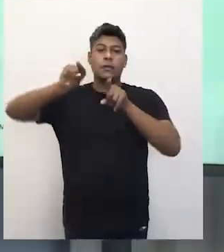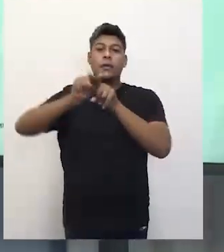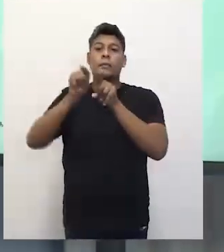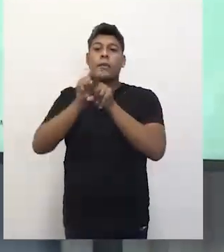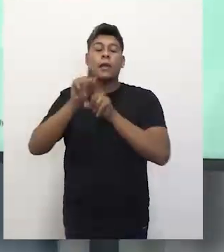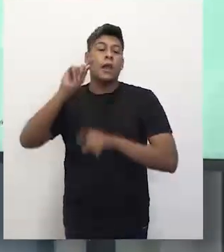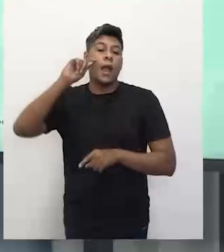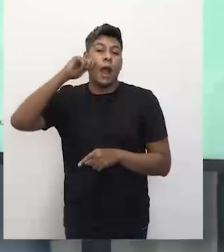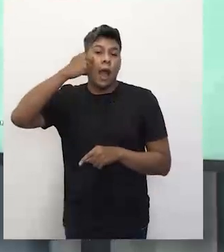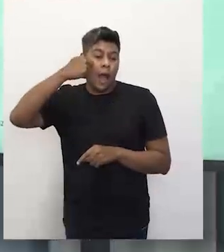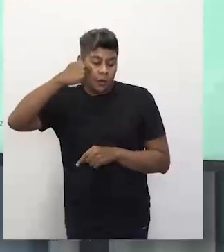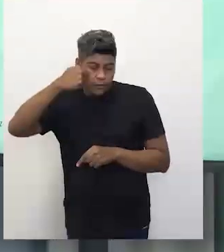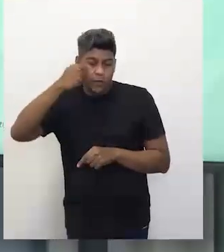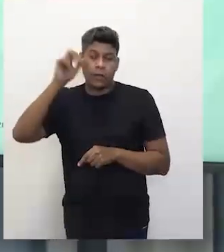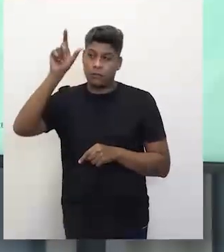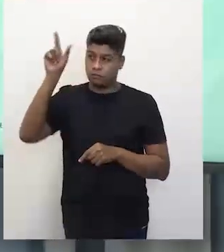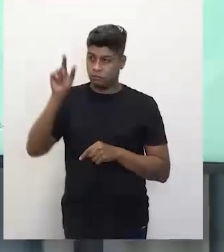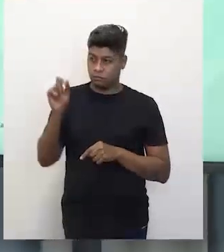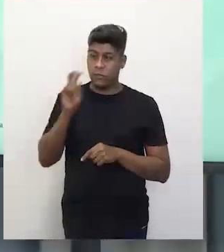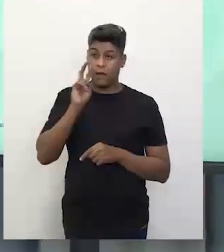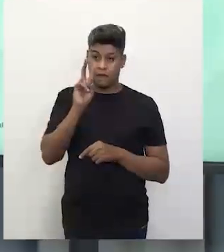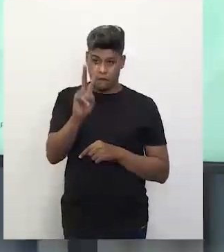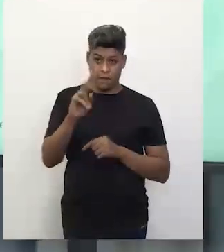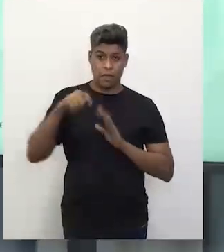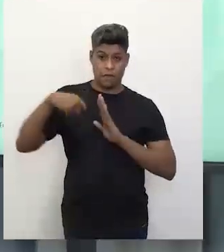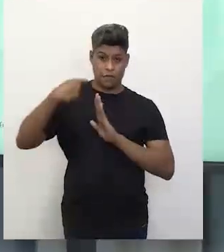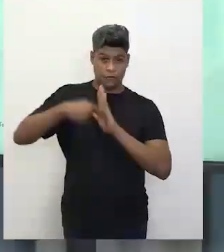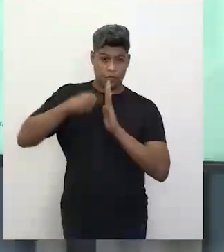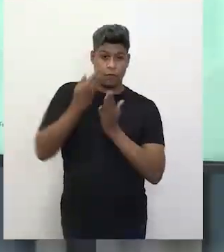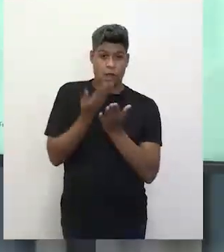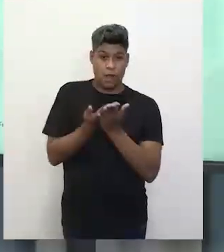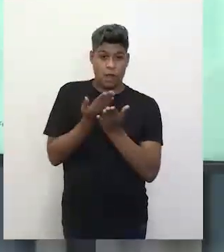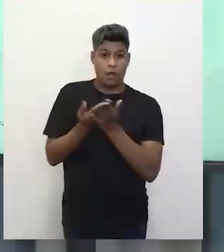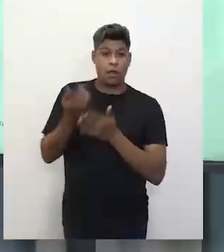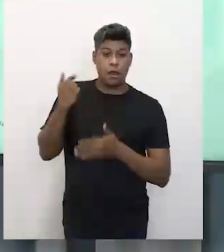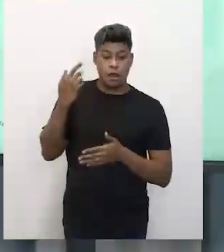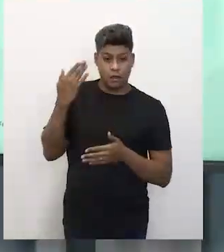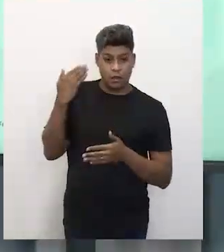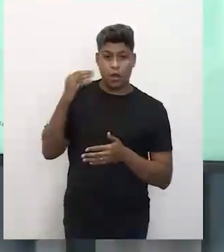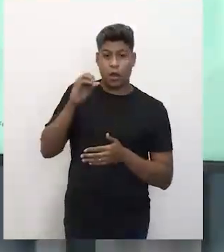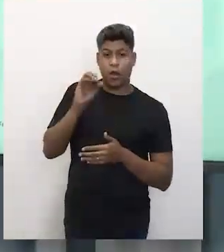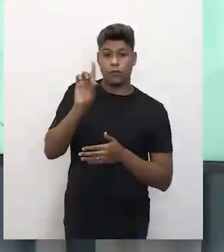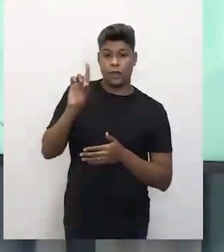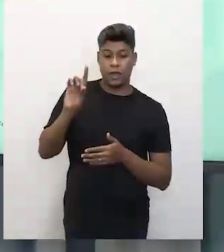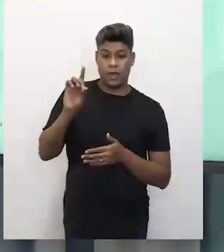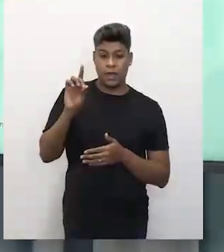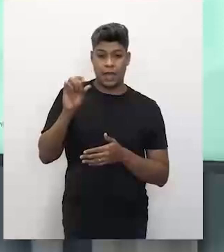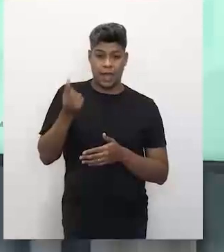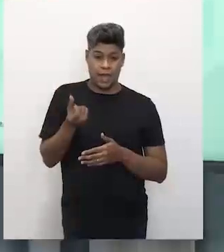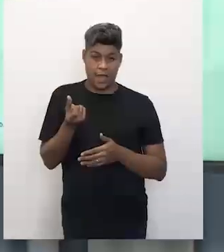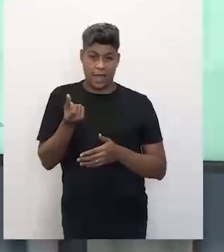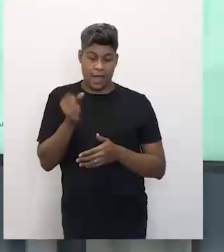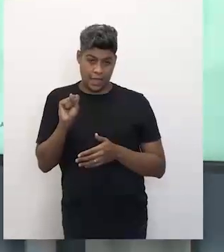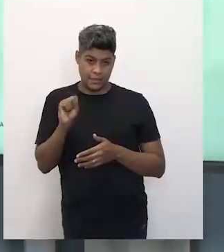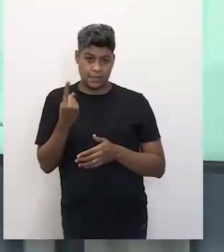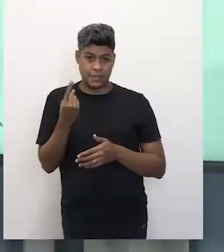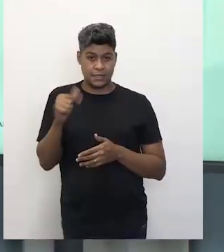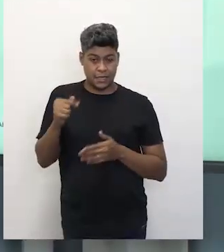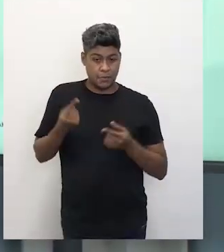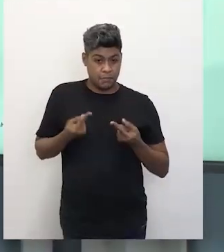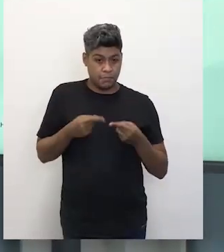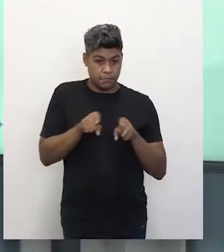rever na realidade um vídeo que a gente viu nas aulas anteriores falando sobre o df17 que fala de parcerias